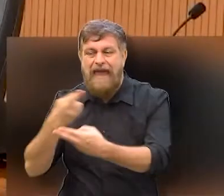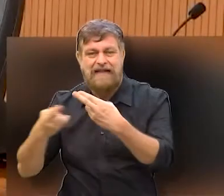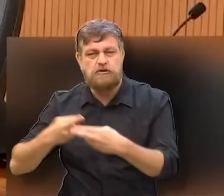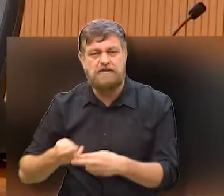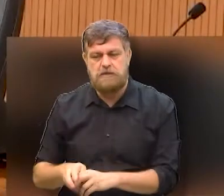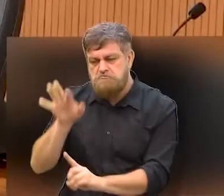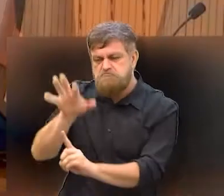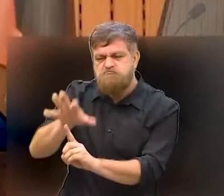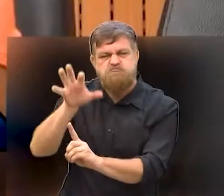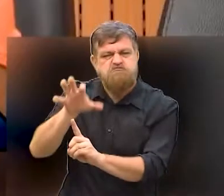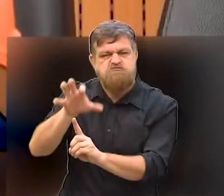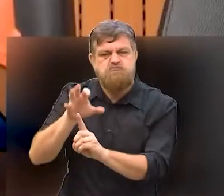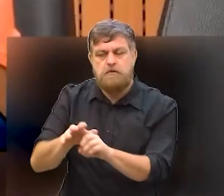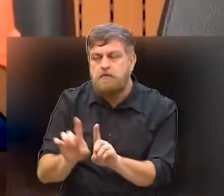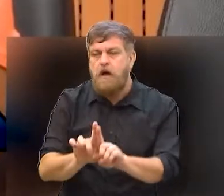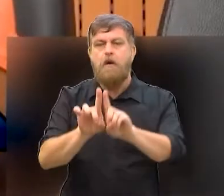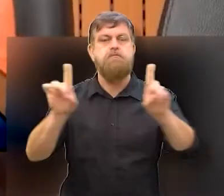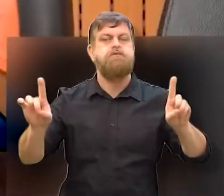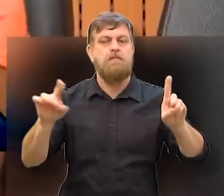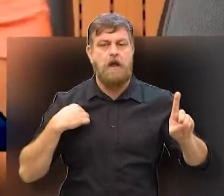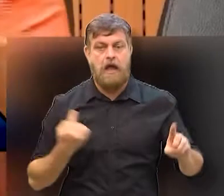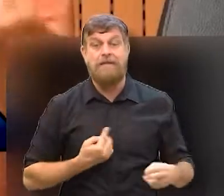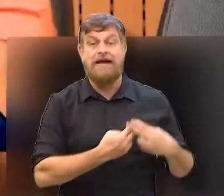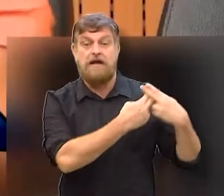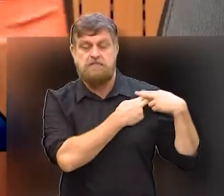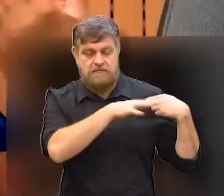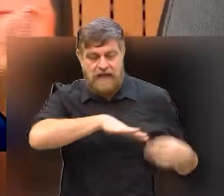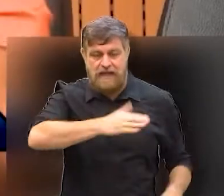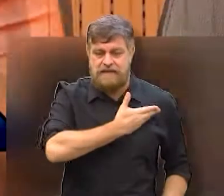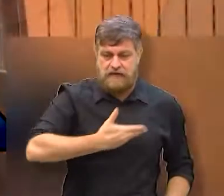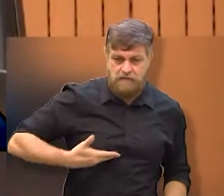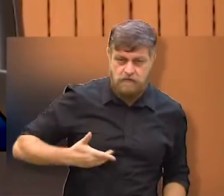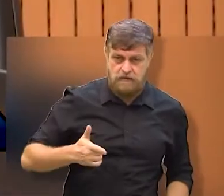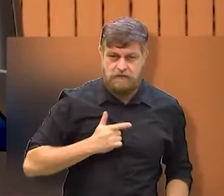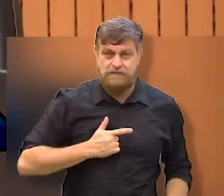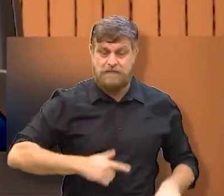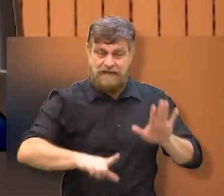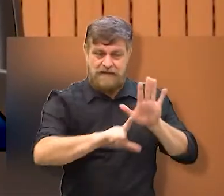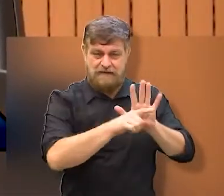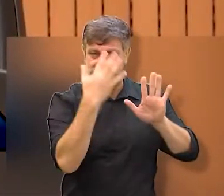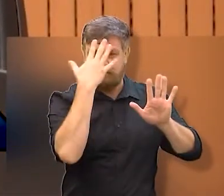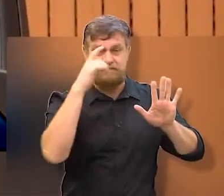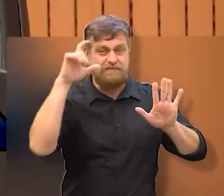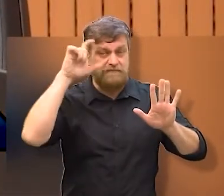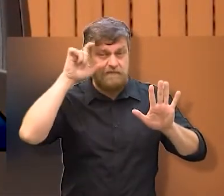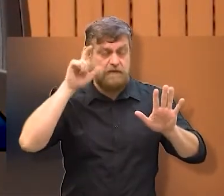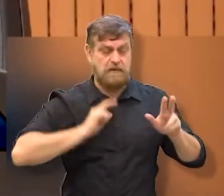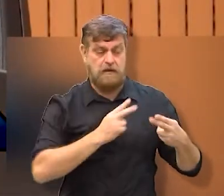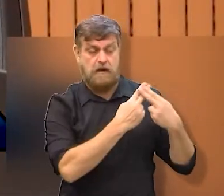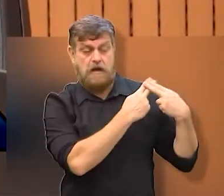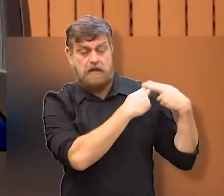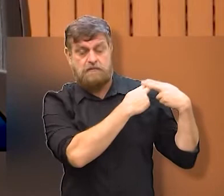relacionamento abusivo. E é isso que nós precisamos fazer. Isso é uma responsabilidade do poder público, esse é o grande mérito da Lei Maria da Penha, colocar